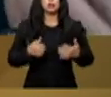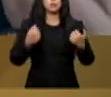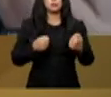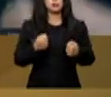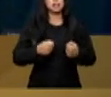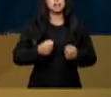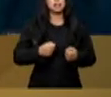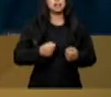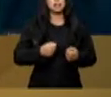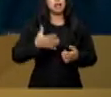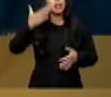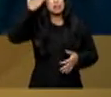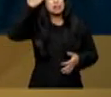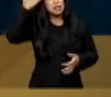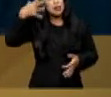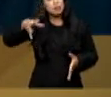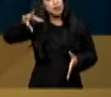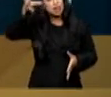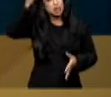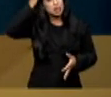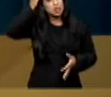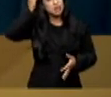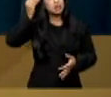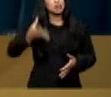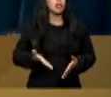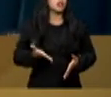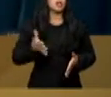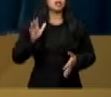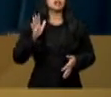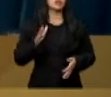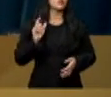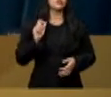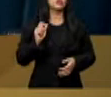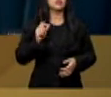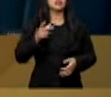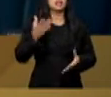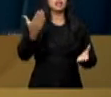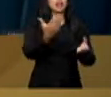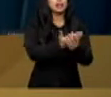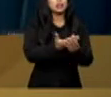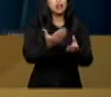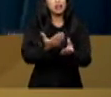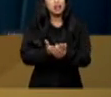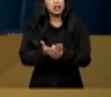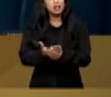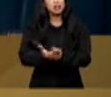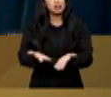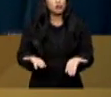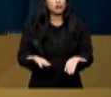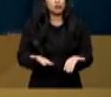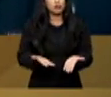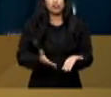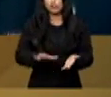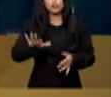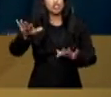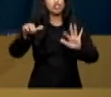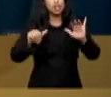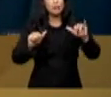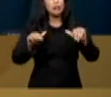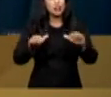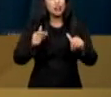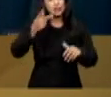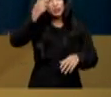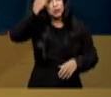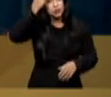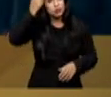a manifestação dos interessados. E os interessados não foram chamados